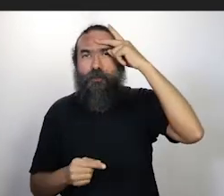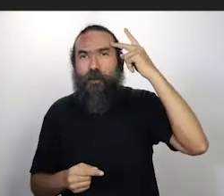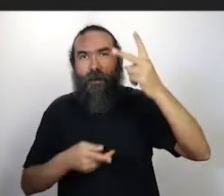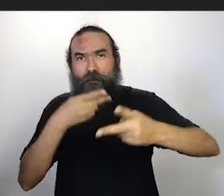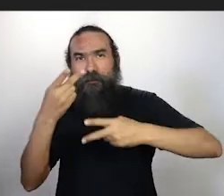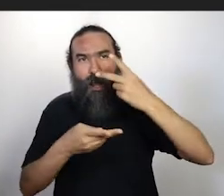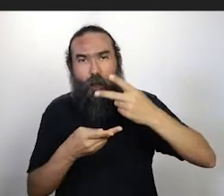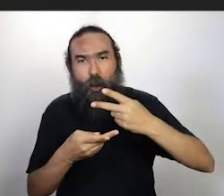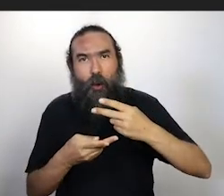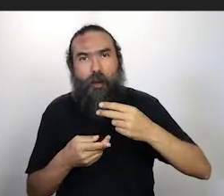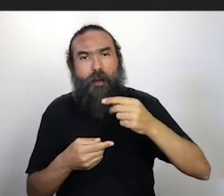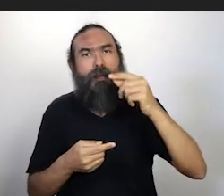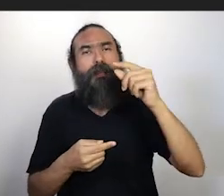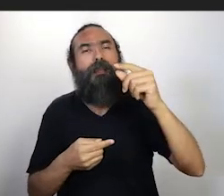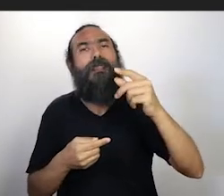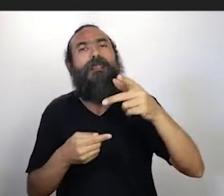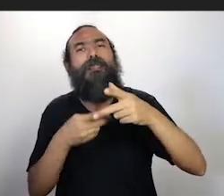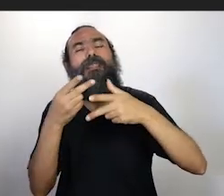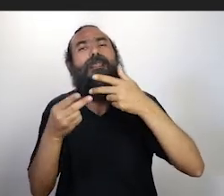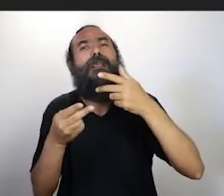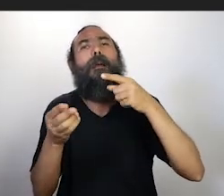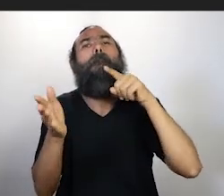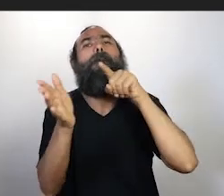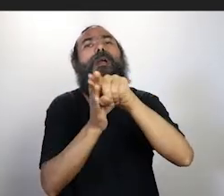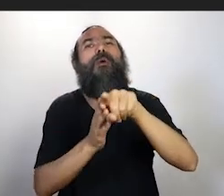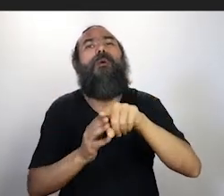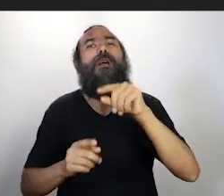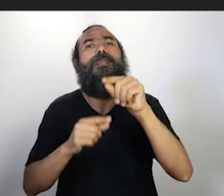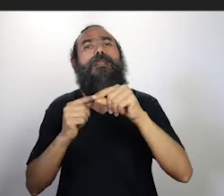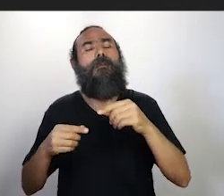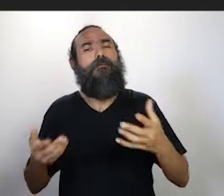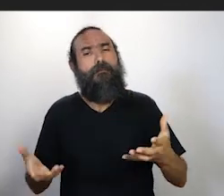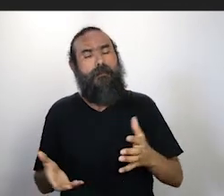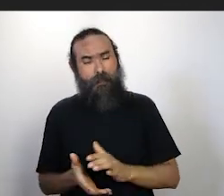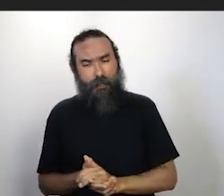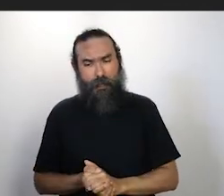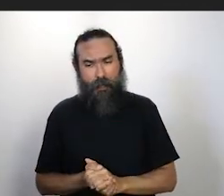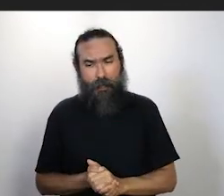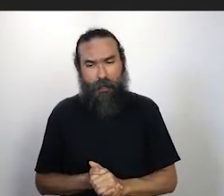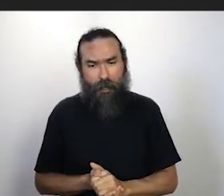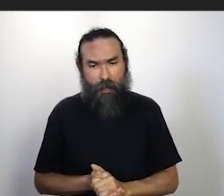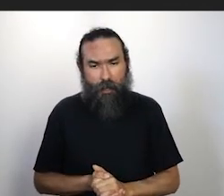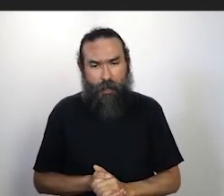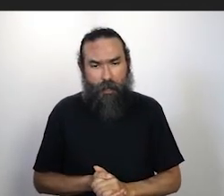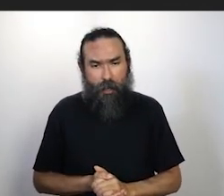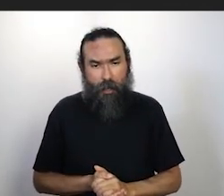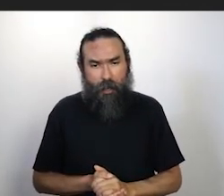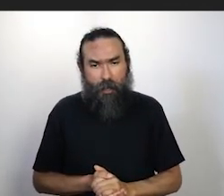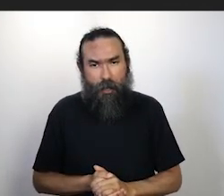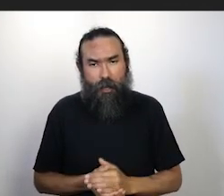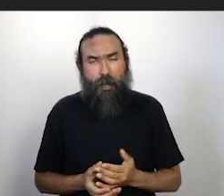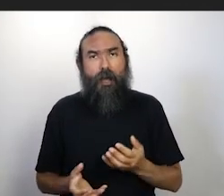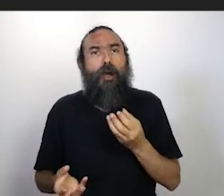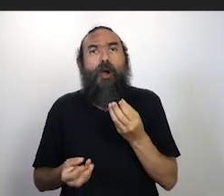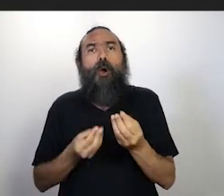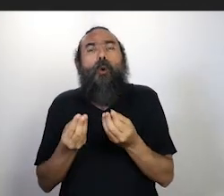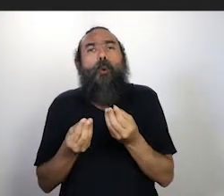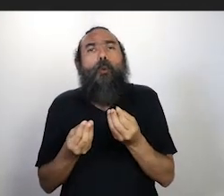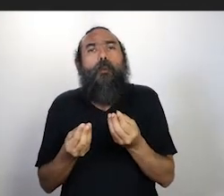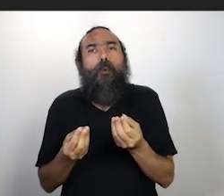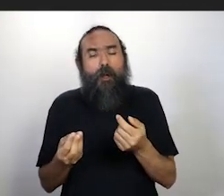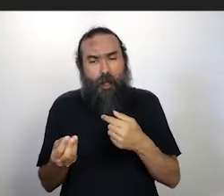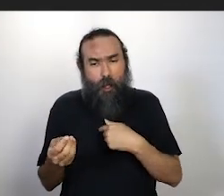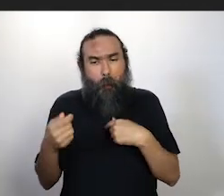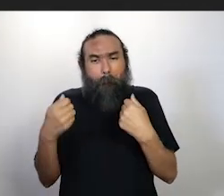se pergunta, né? Nossa, mas então é isso realmente que eu tenho que trazer? É a partir de qual universo, de